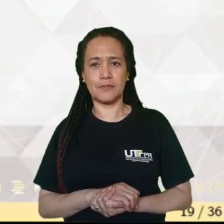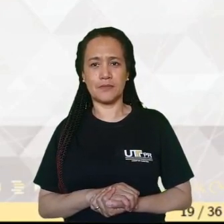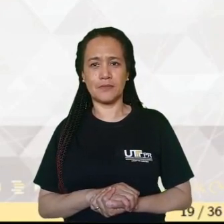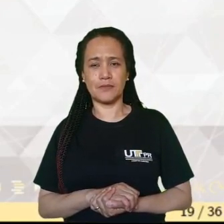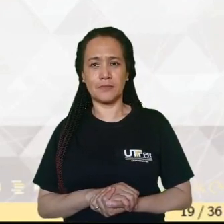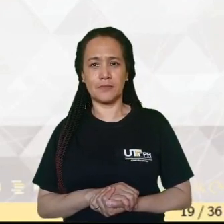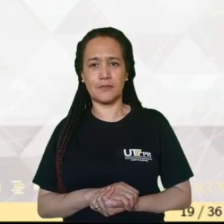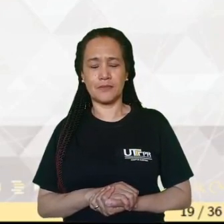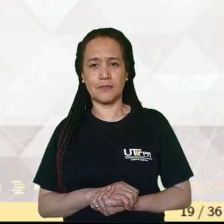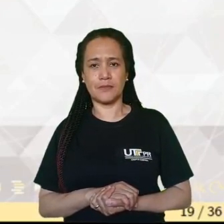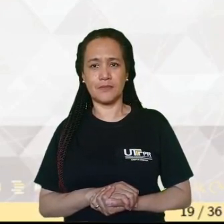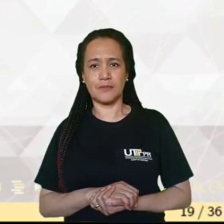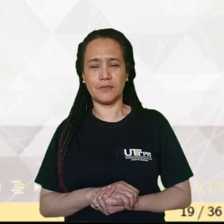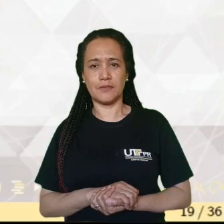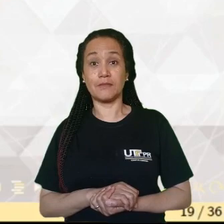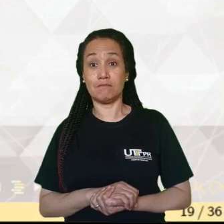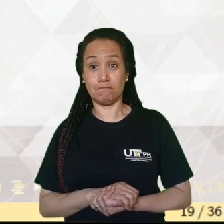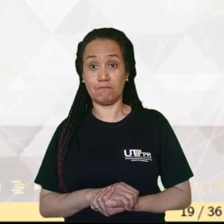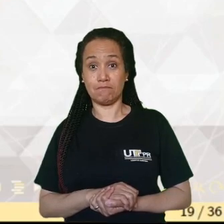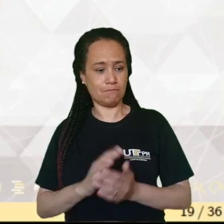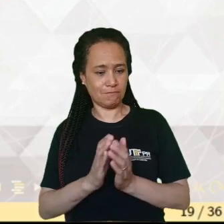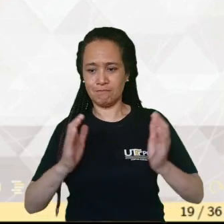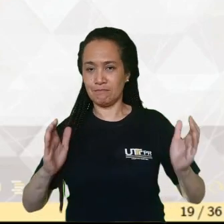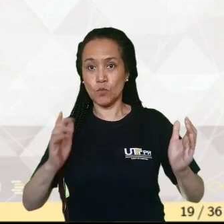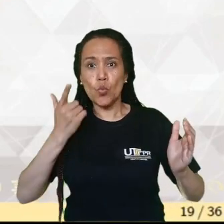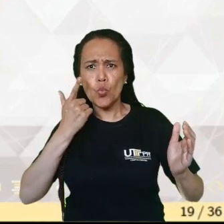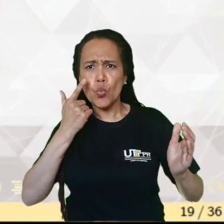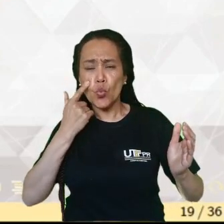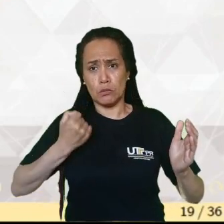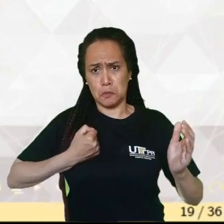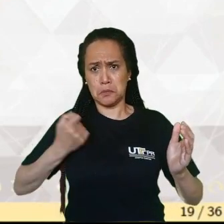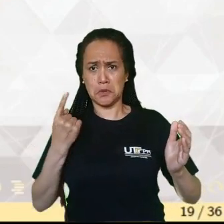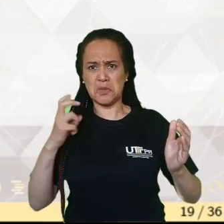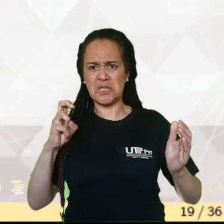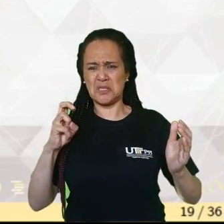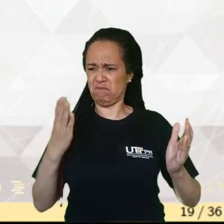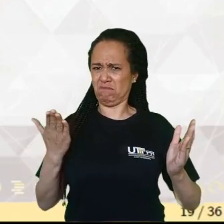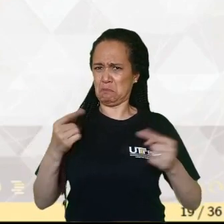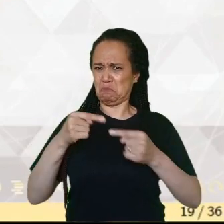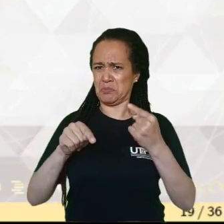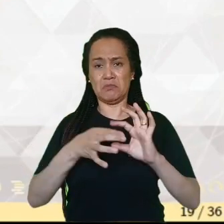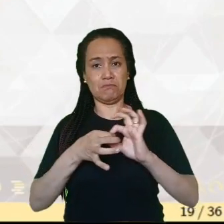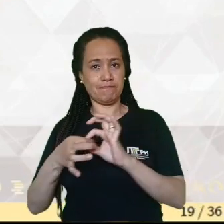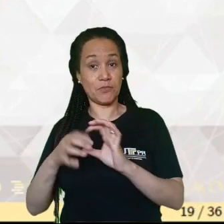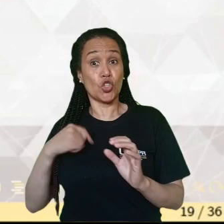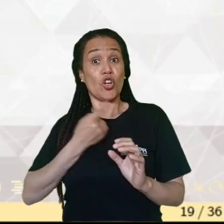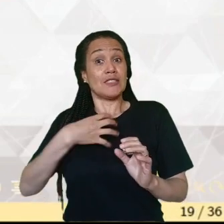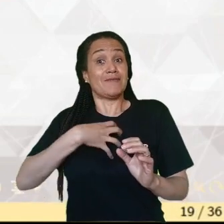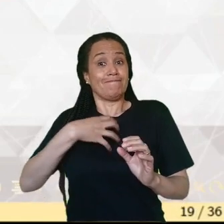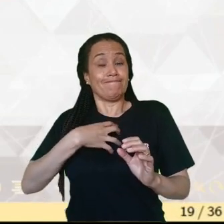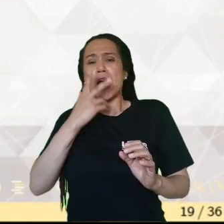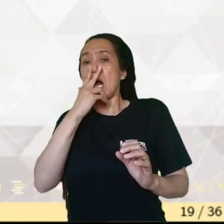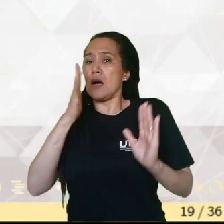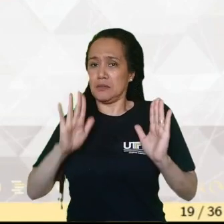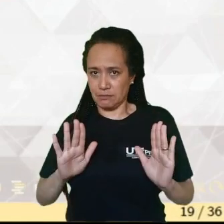e 15. Fica evidente que o número 15 parece que ele está meio fora de contexto aí, mas é uma sensação que nós temos. Mas esse 15 também ele pode ser um